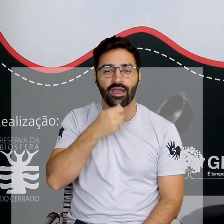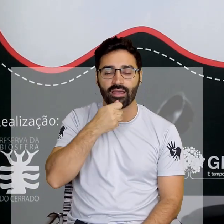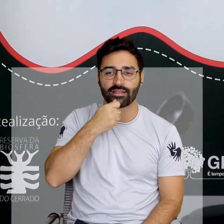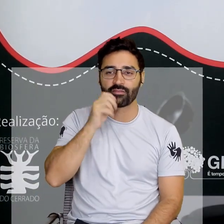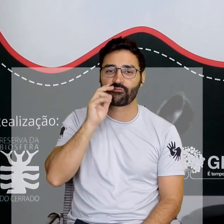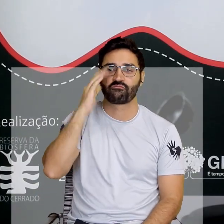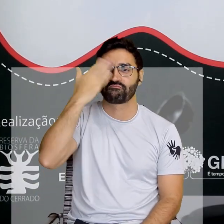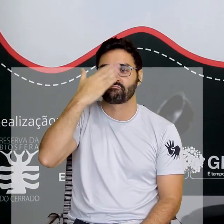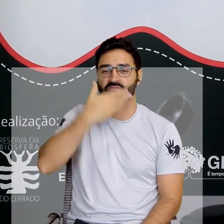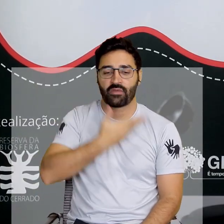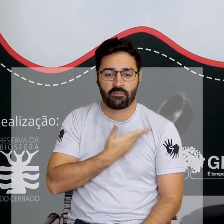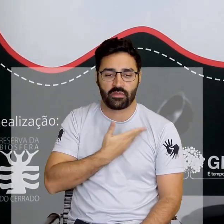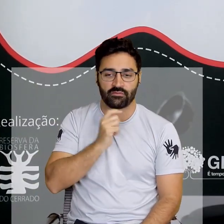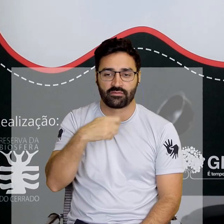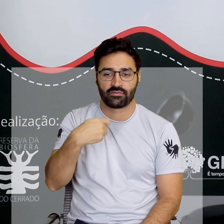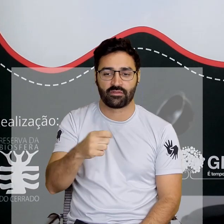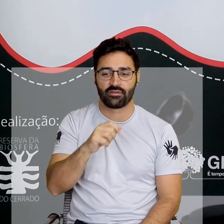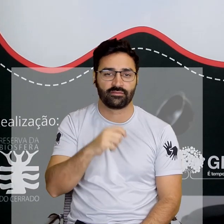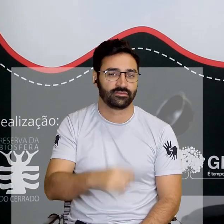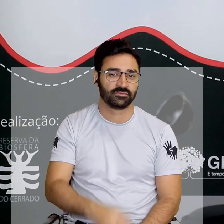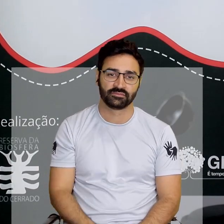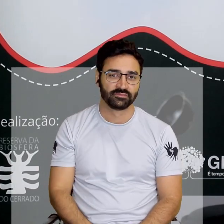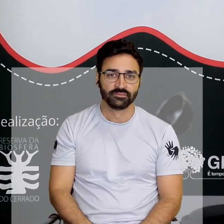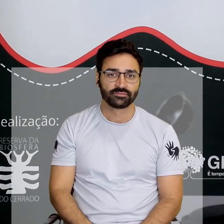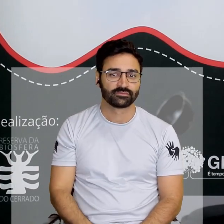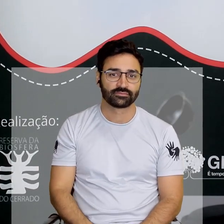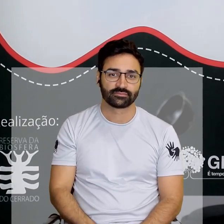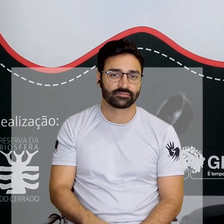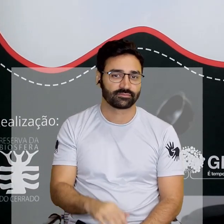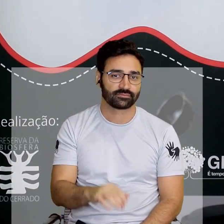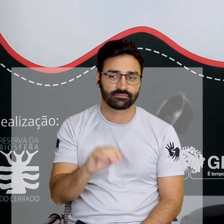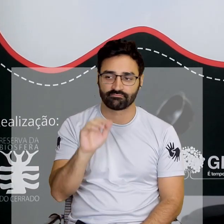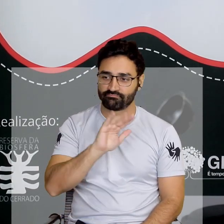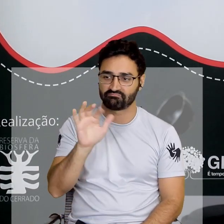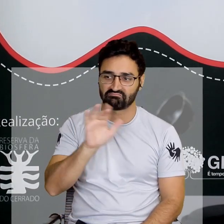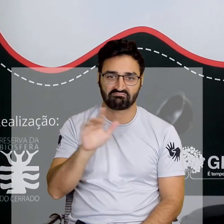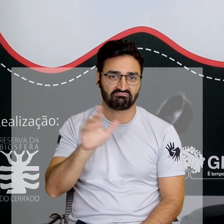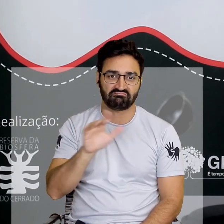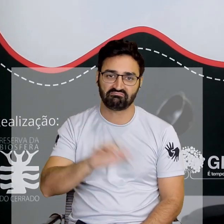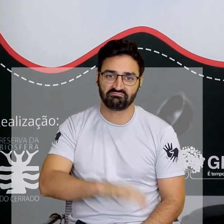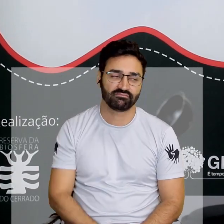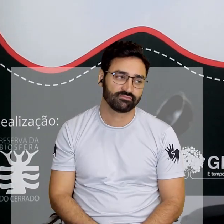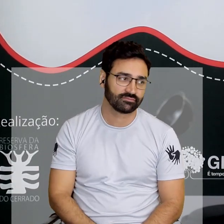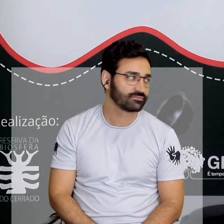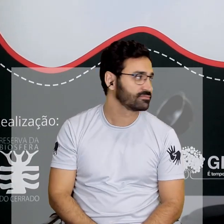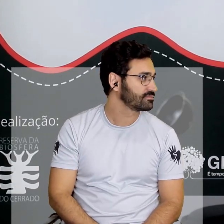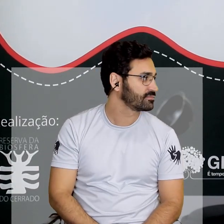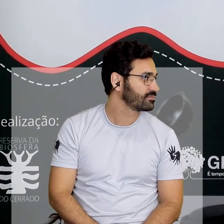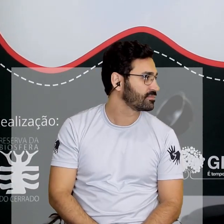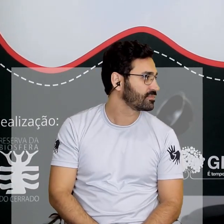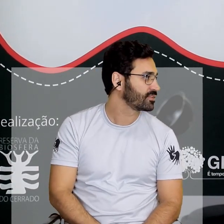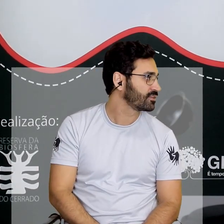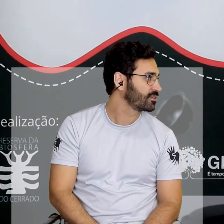para sextou. Quando eu vejo, eles estão usando datilologia mesmo. Eles usam a sextou,